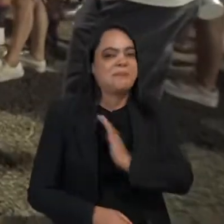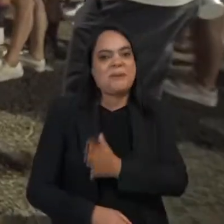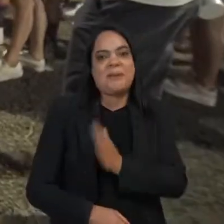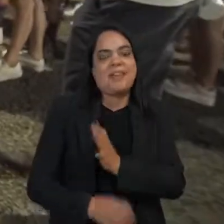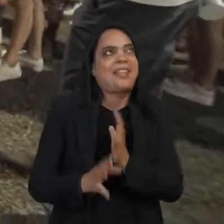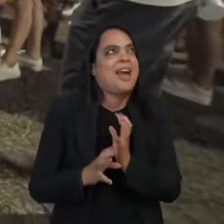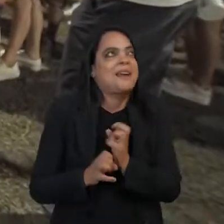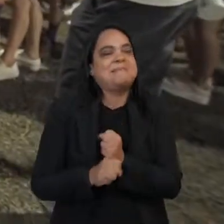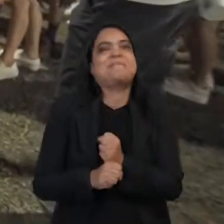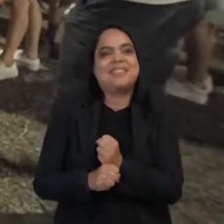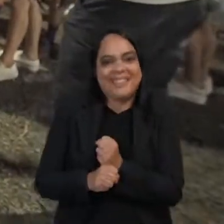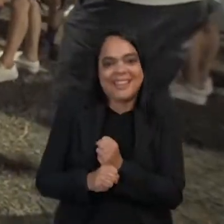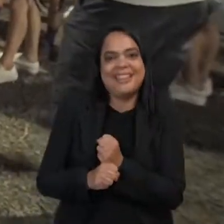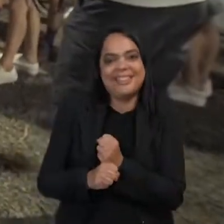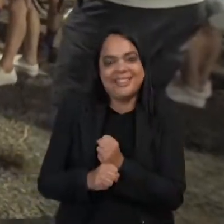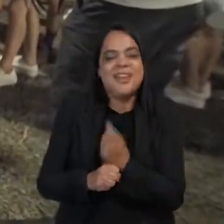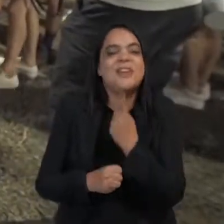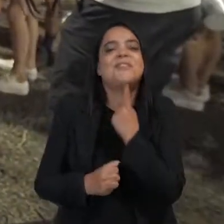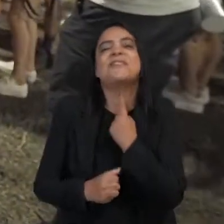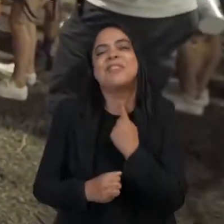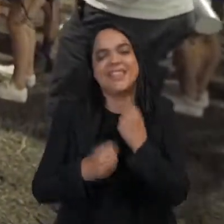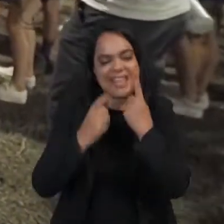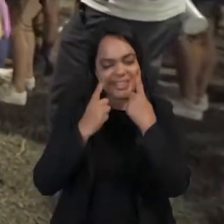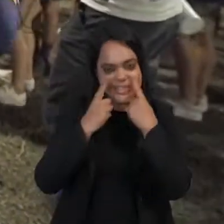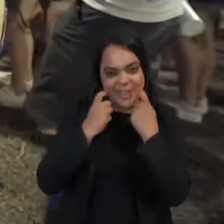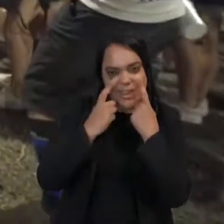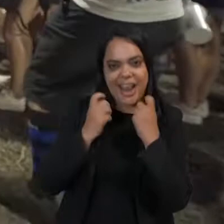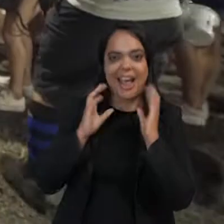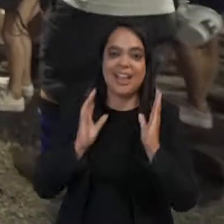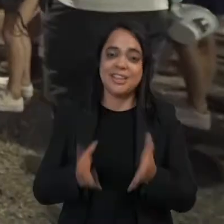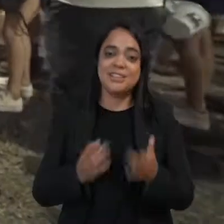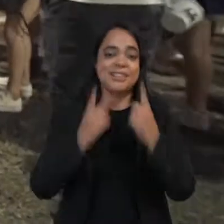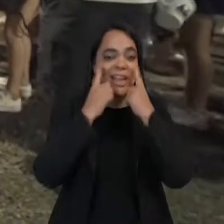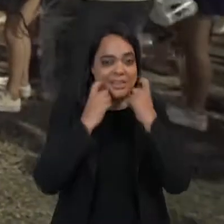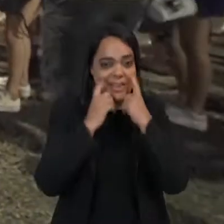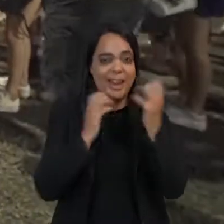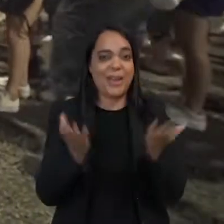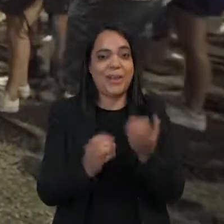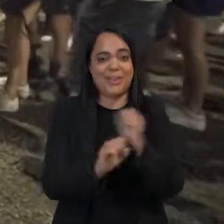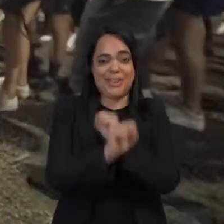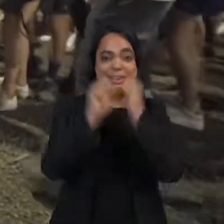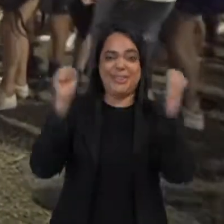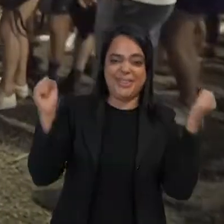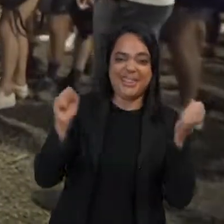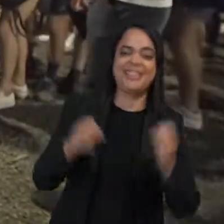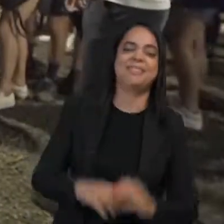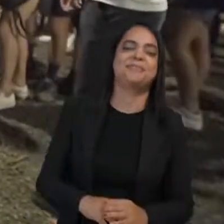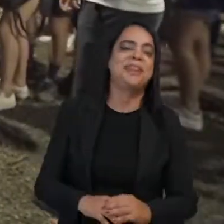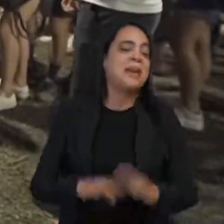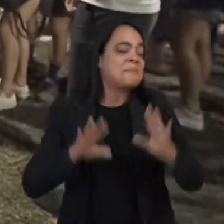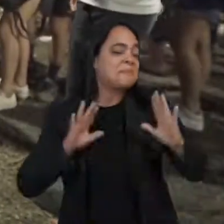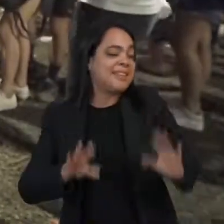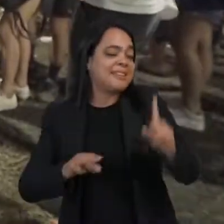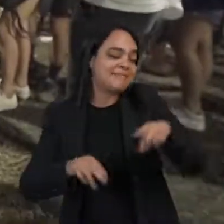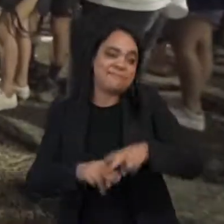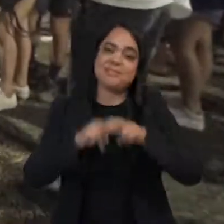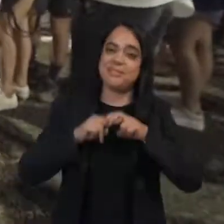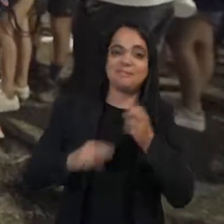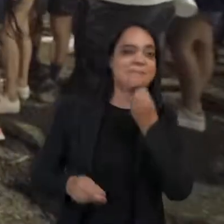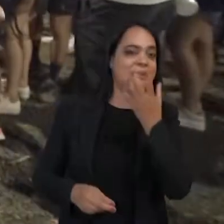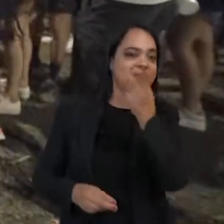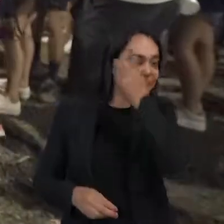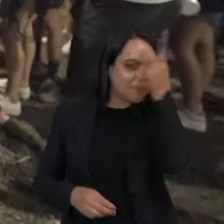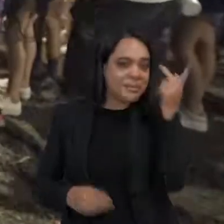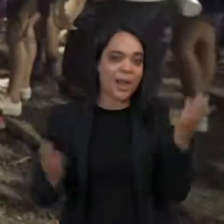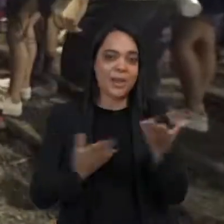meu coraçãozinho tá apertado, vontade de chorar, já chorei desde a hora que eu acordei, mas é por um motivo muito bom, assim,